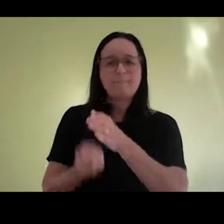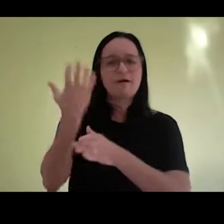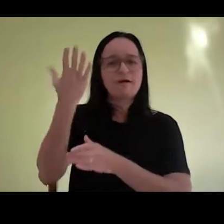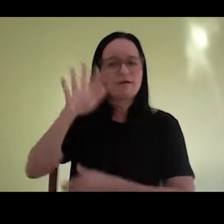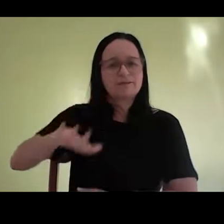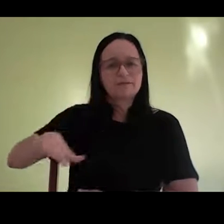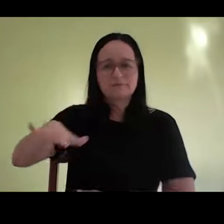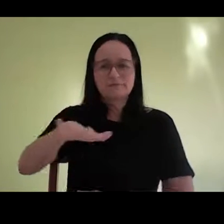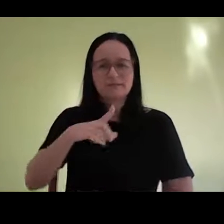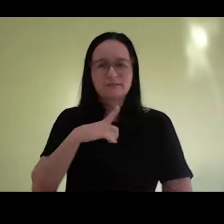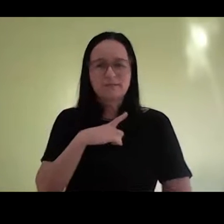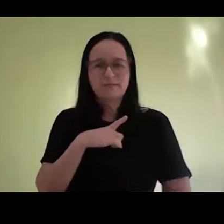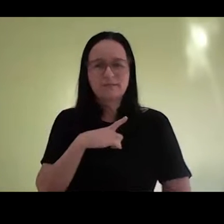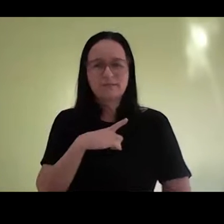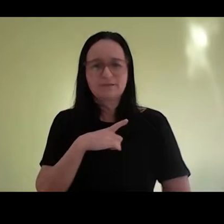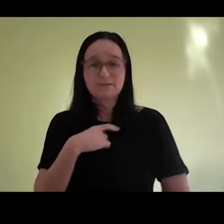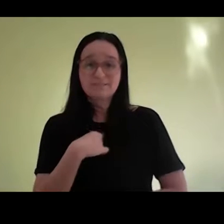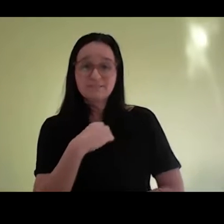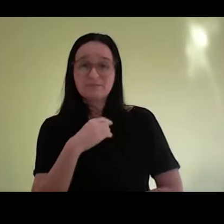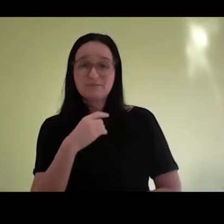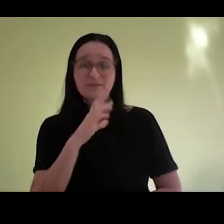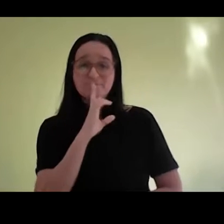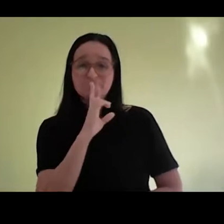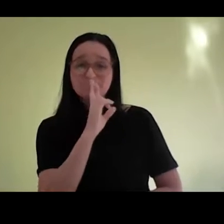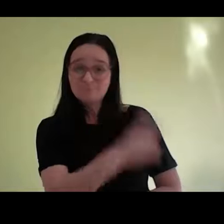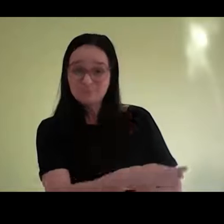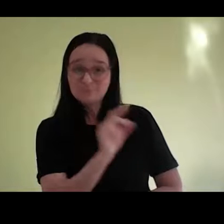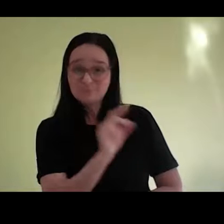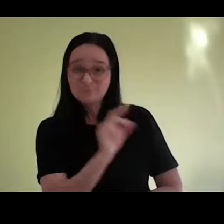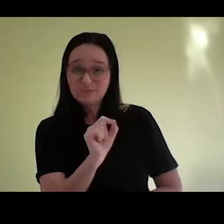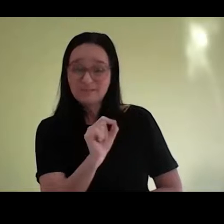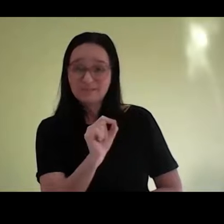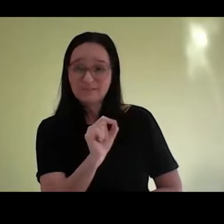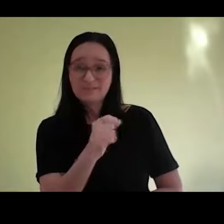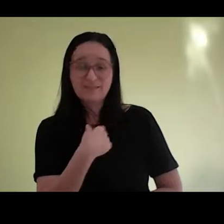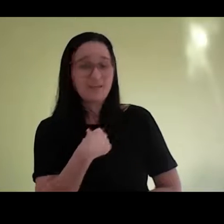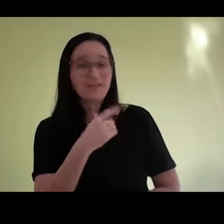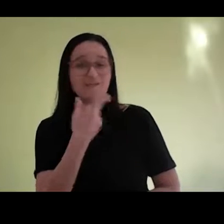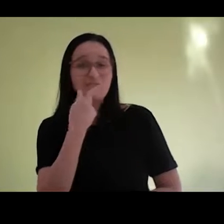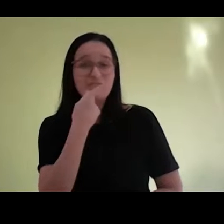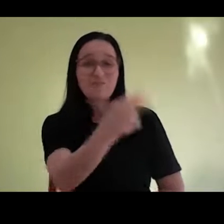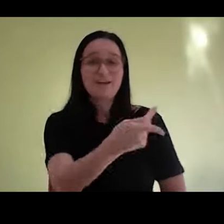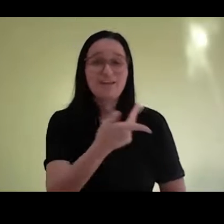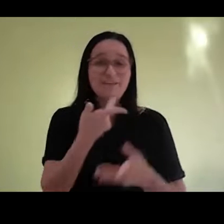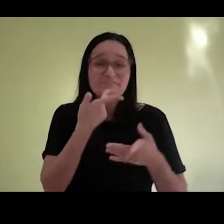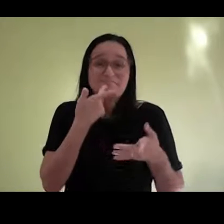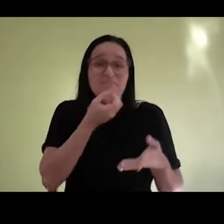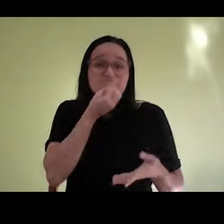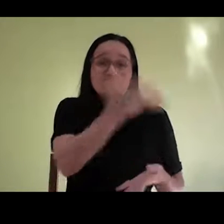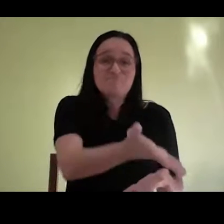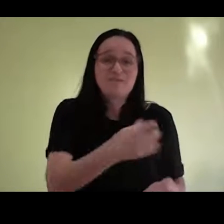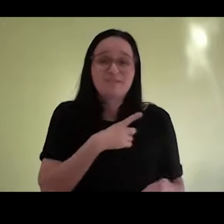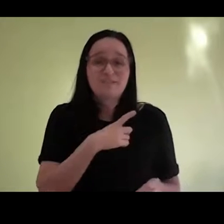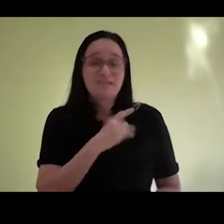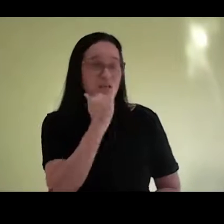Pessoal, vocês sabem o que eu disse pra eles? Nunca cometam esse sincericídio, mas eu disse porque a minha língua não cabe dentro da boca. Eu disse